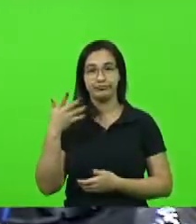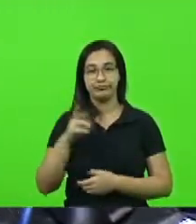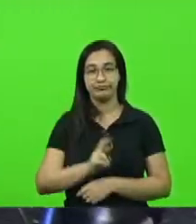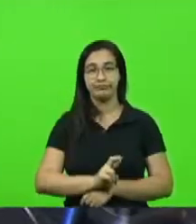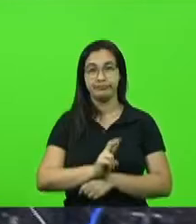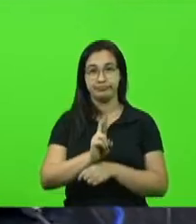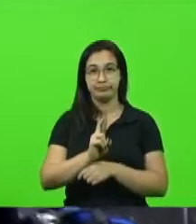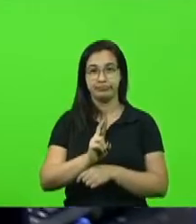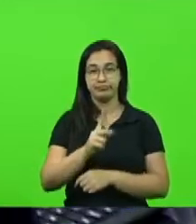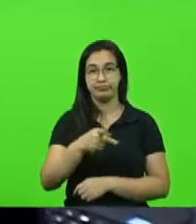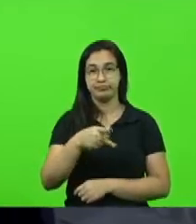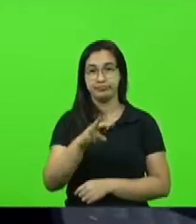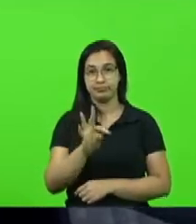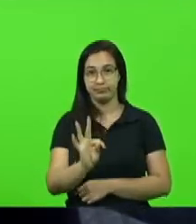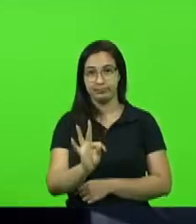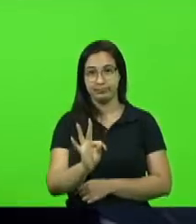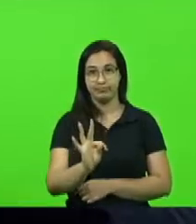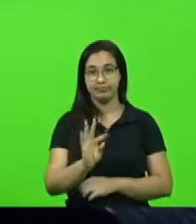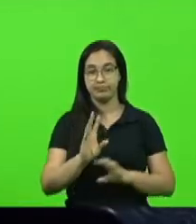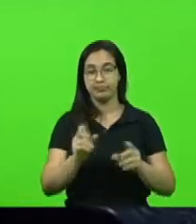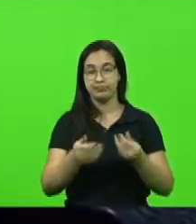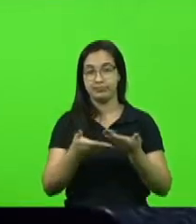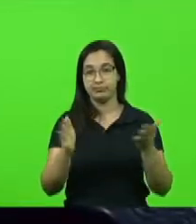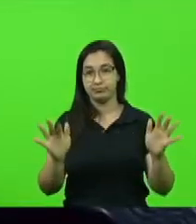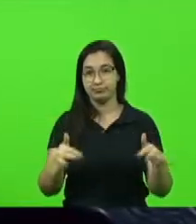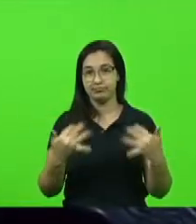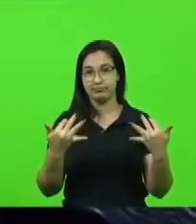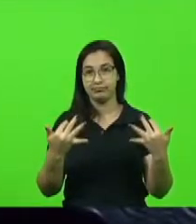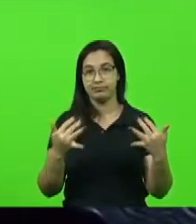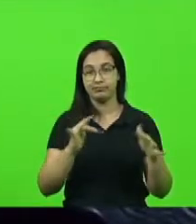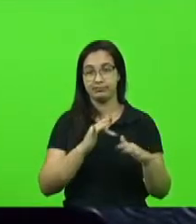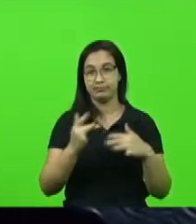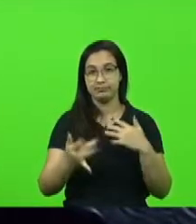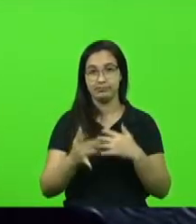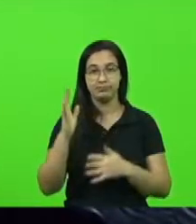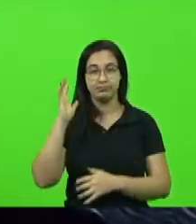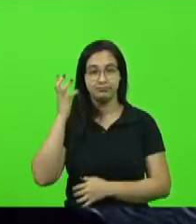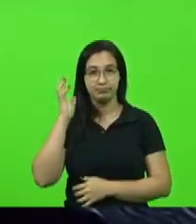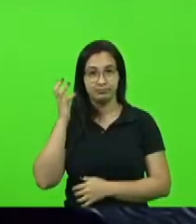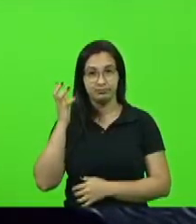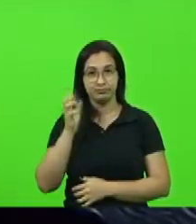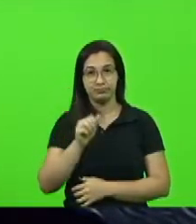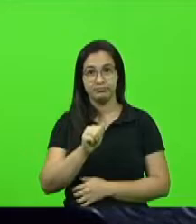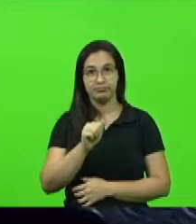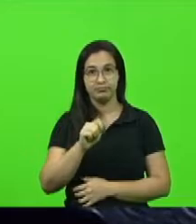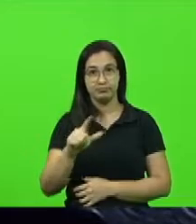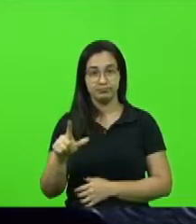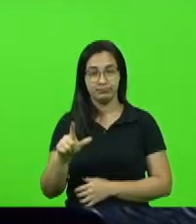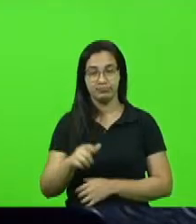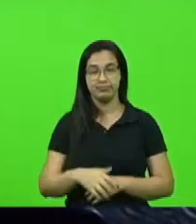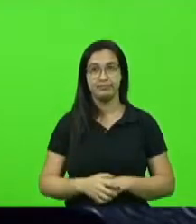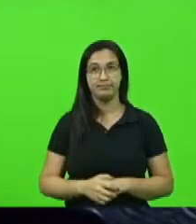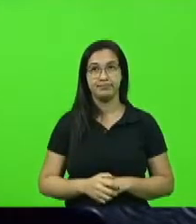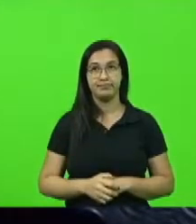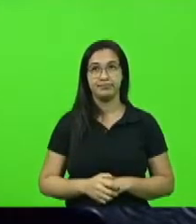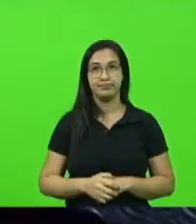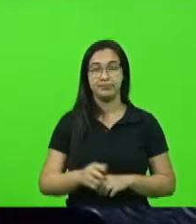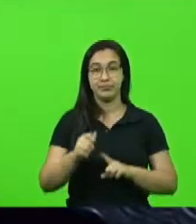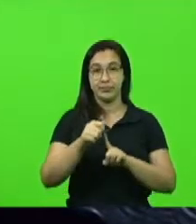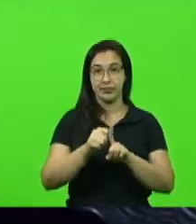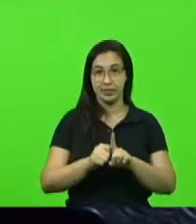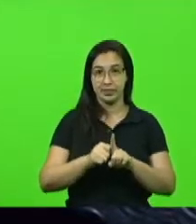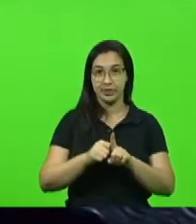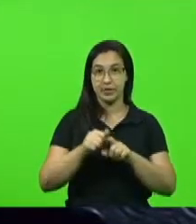bancada, a todos que nos acompanham pela TVA ou pelas redes sociais. Senhor presidente, então, no próximo mês de dezembro vai